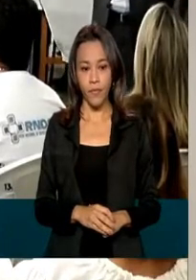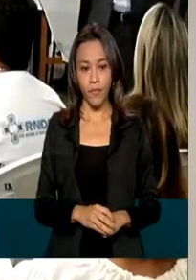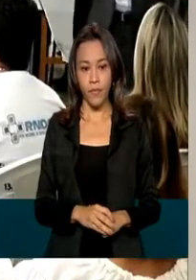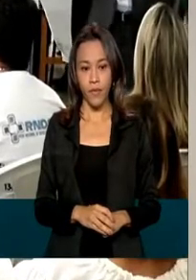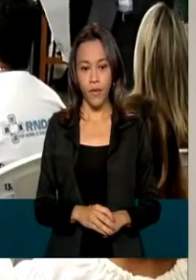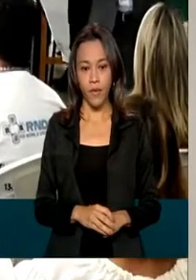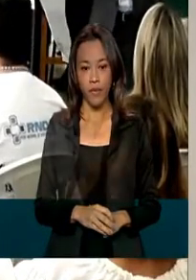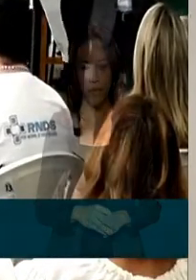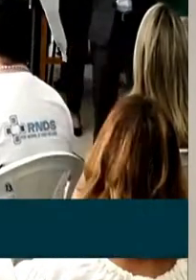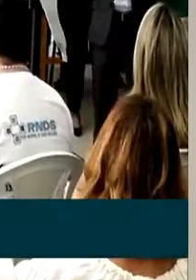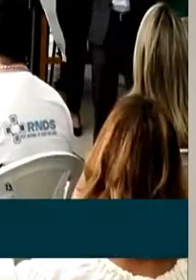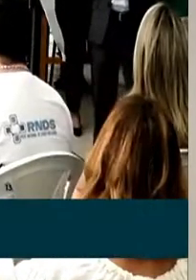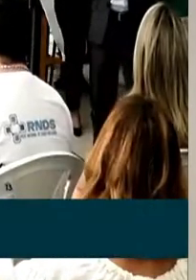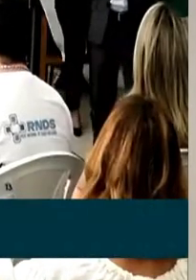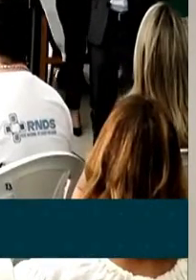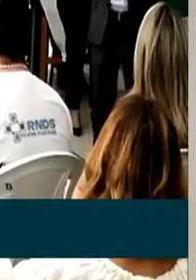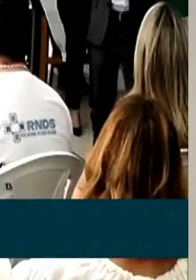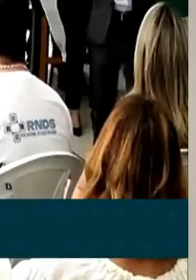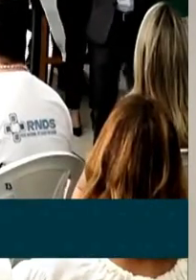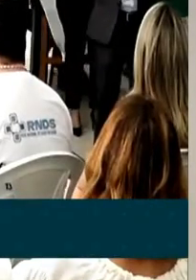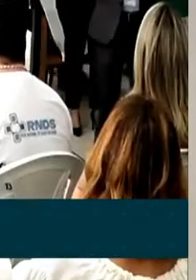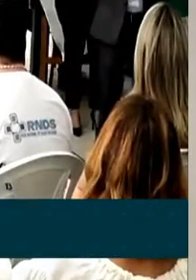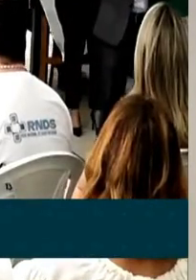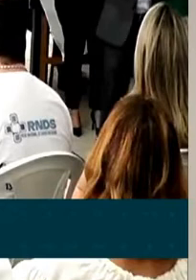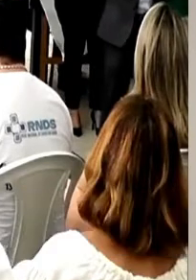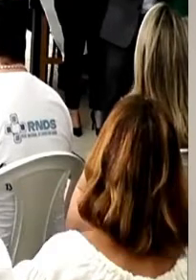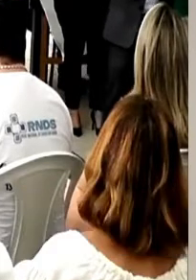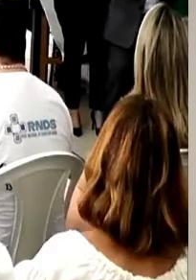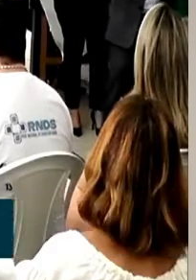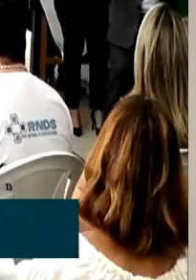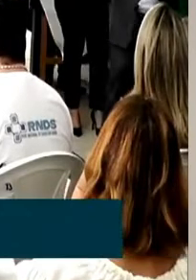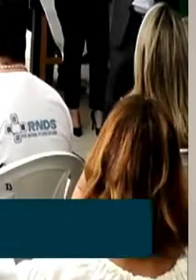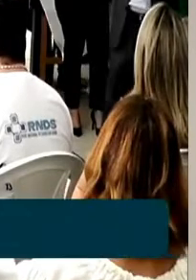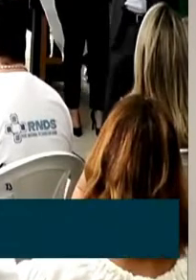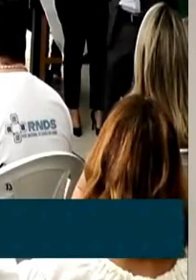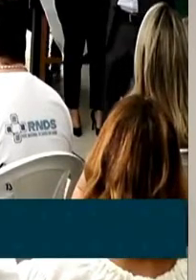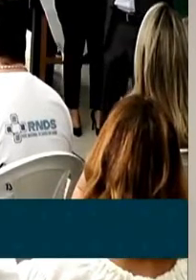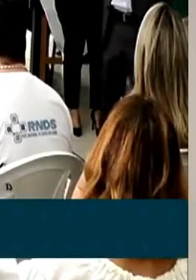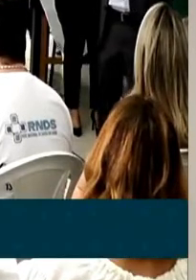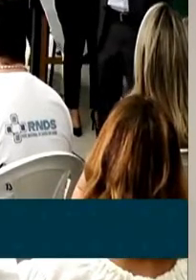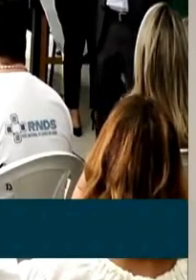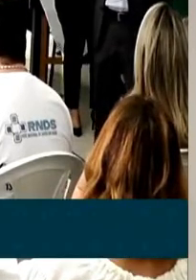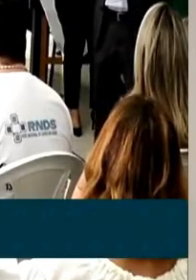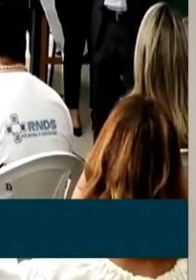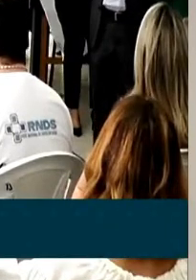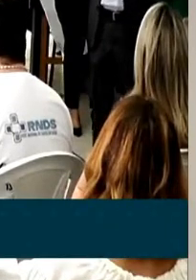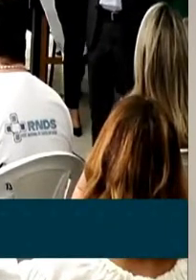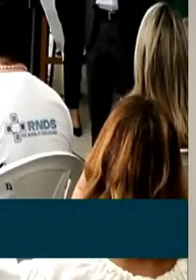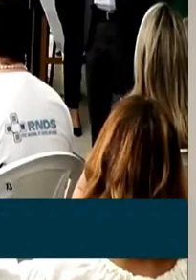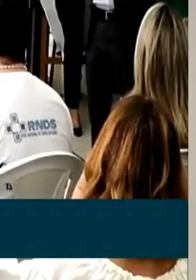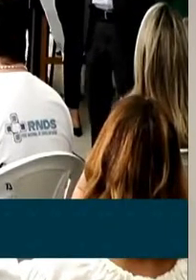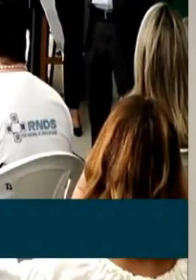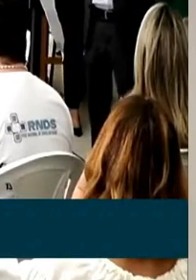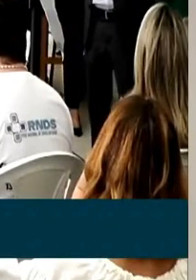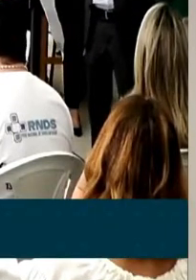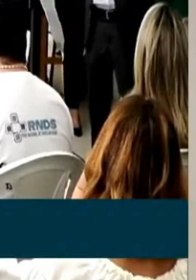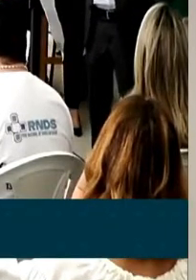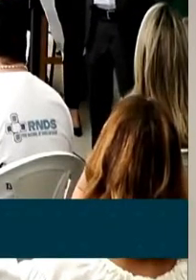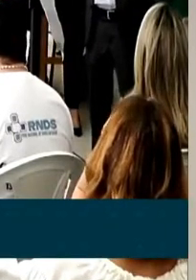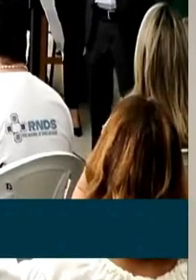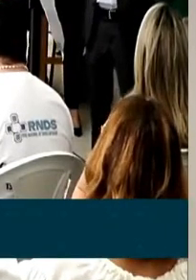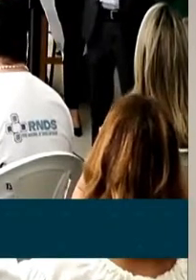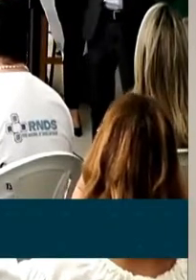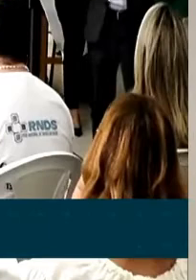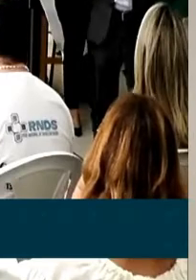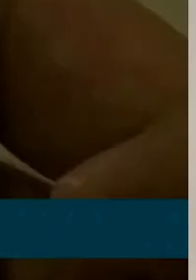dessa conexão de dados em saúde. Uma pessoa atende em Alagoas, vai para São Paulo e ela vai ter a informação disponível em São